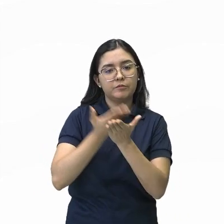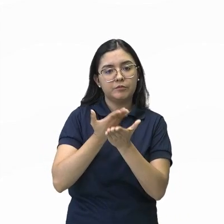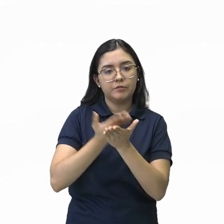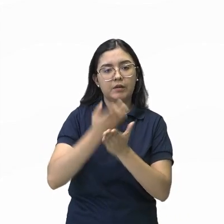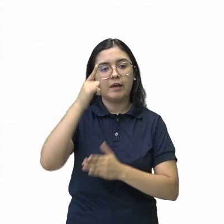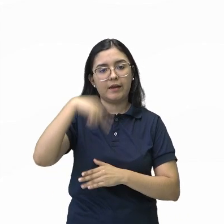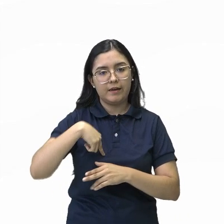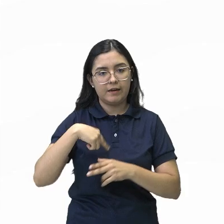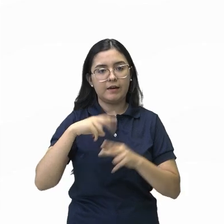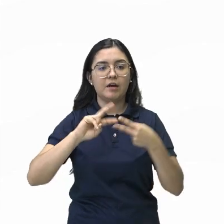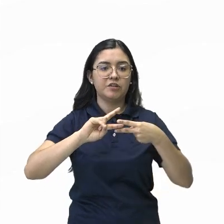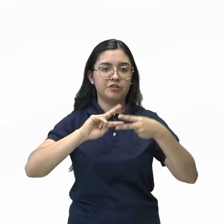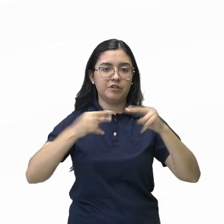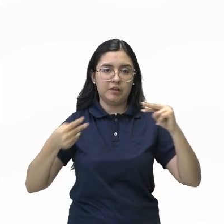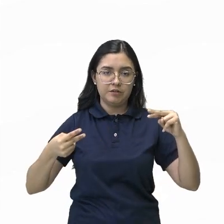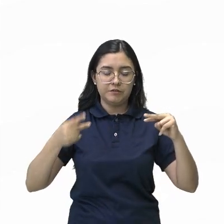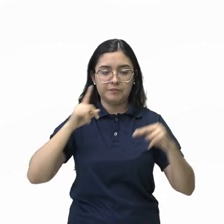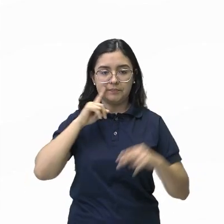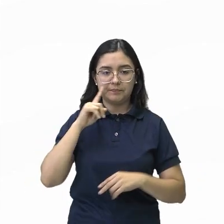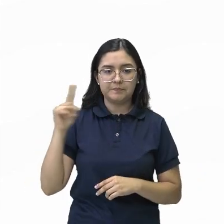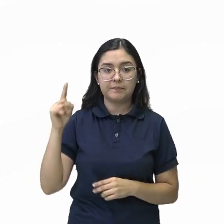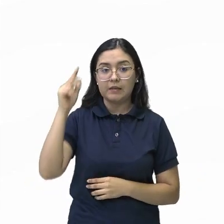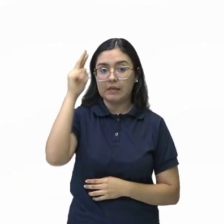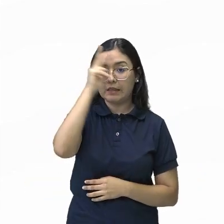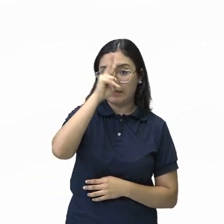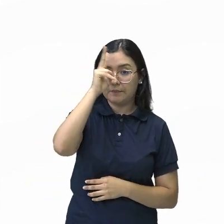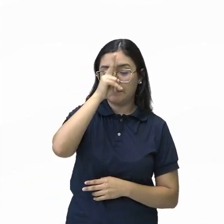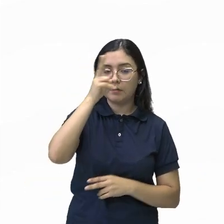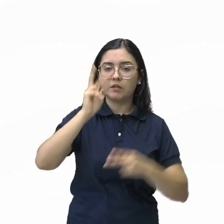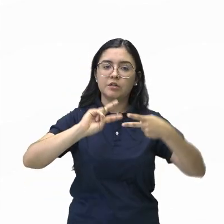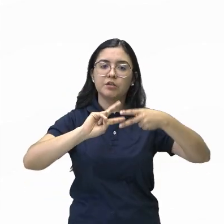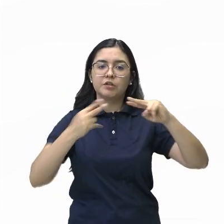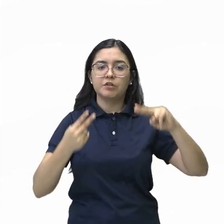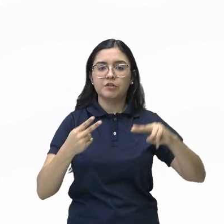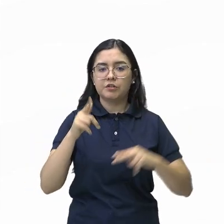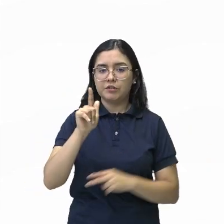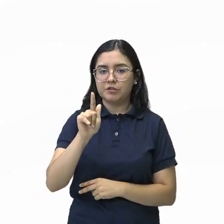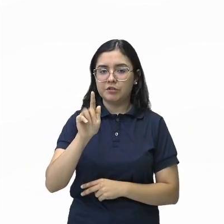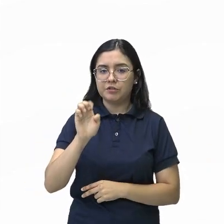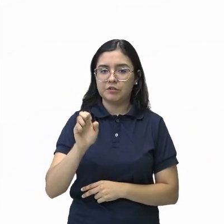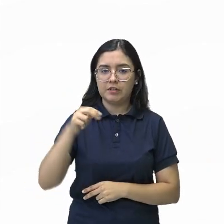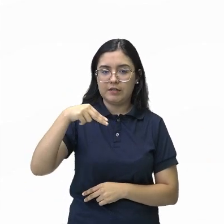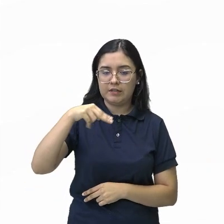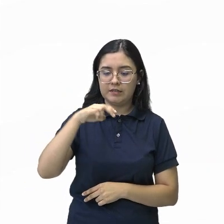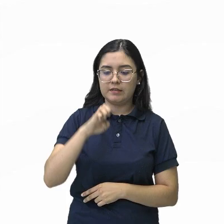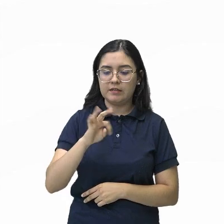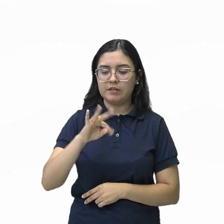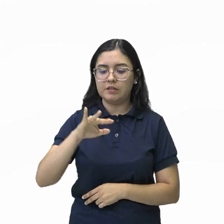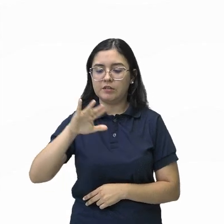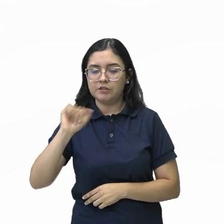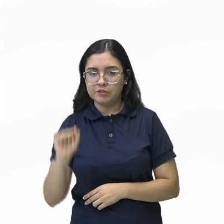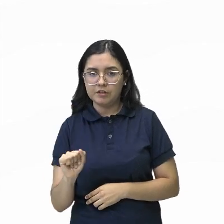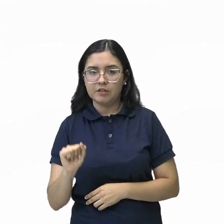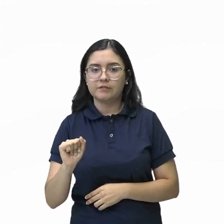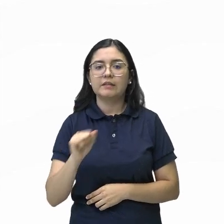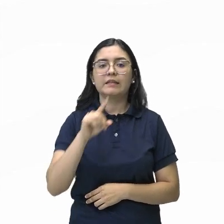é a diversidade genética. Lembre-se aí que genética tem a ver com genes, tem a ver com